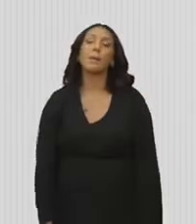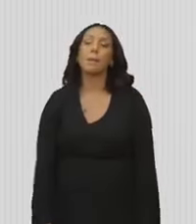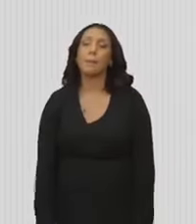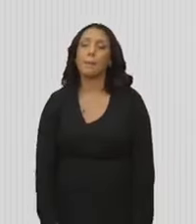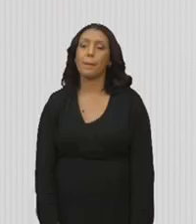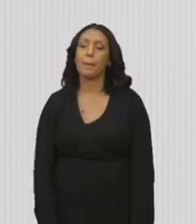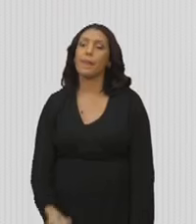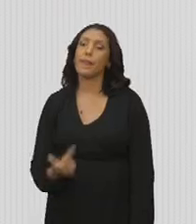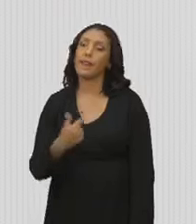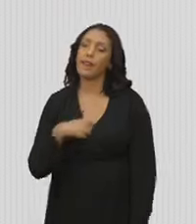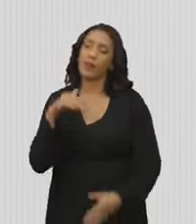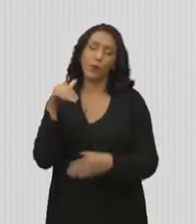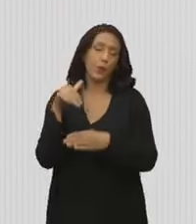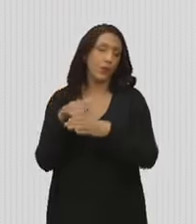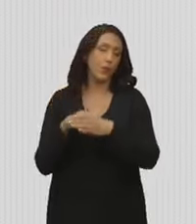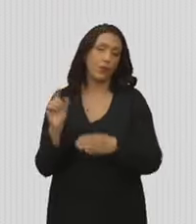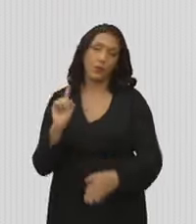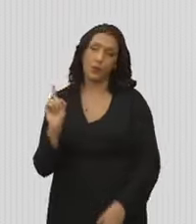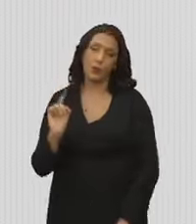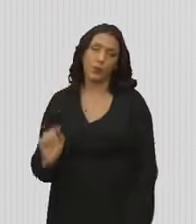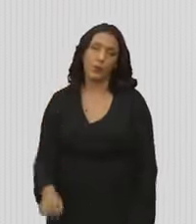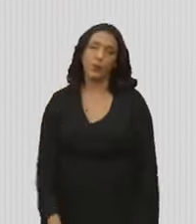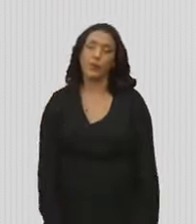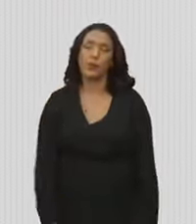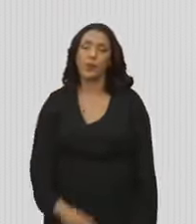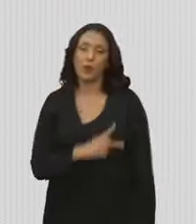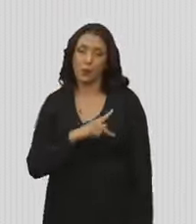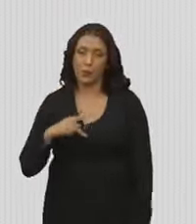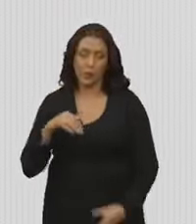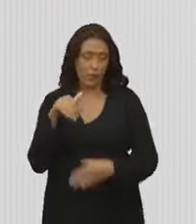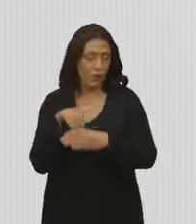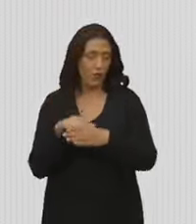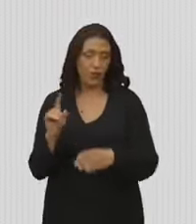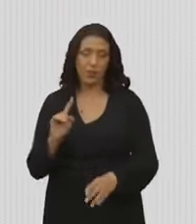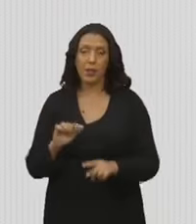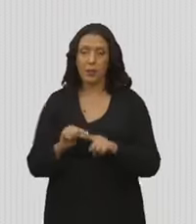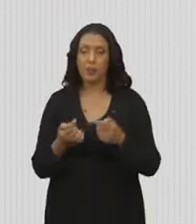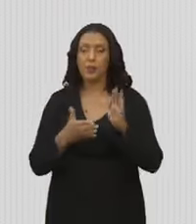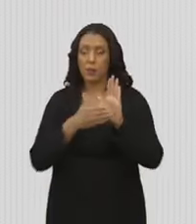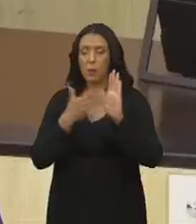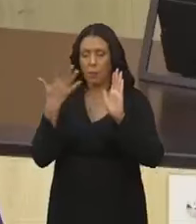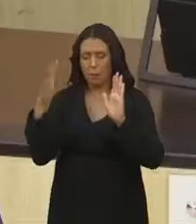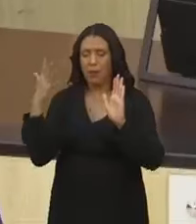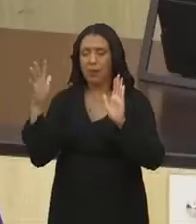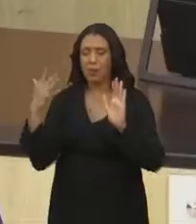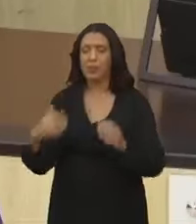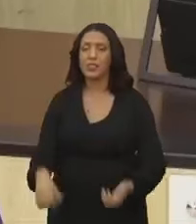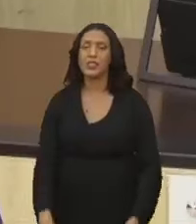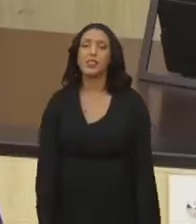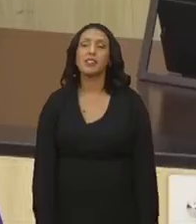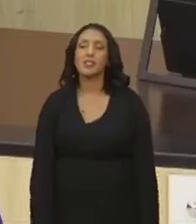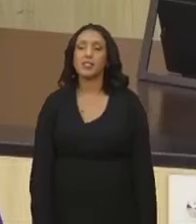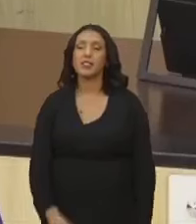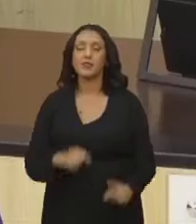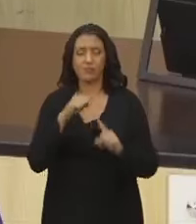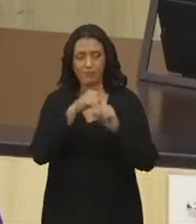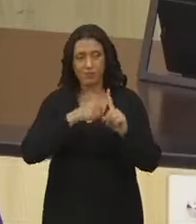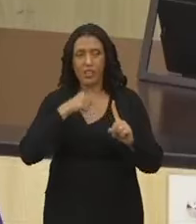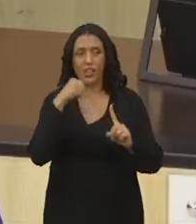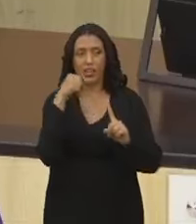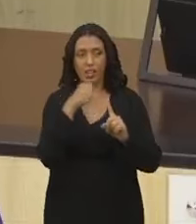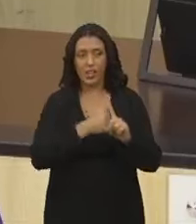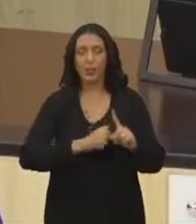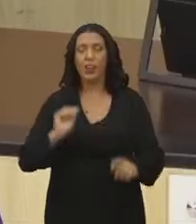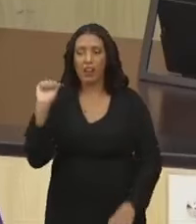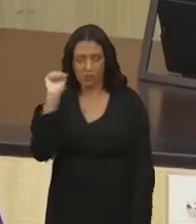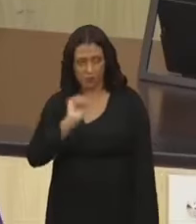não voto, né? Mas quero deixar aqui os parabéns à luta dos moradores